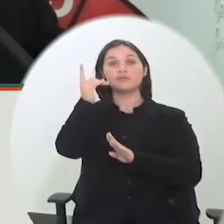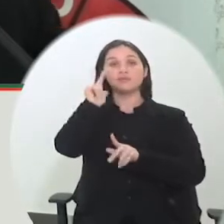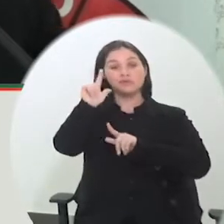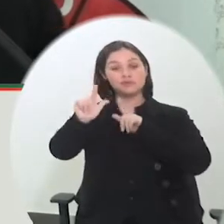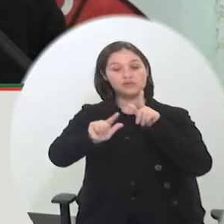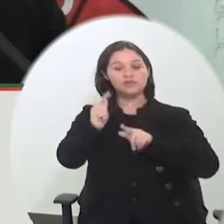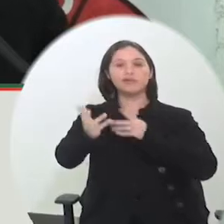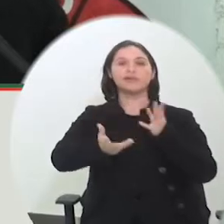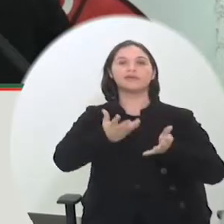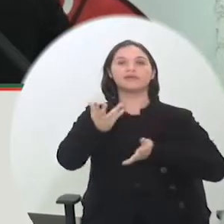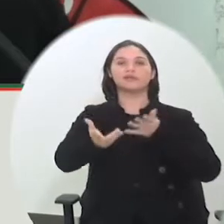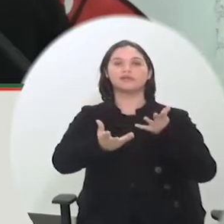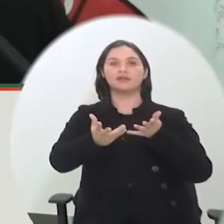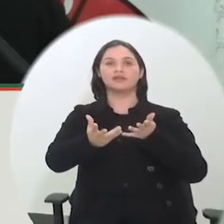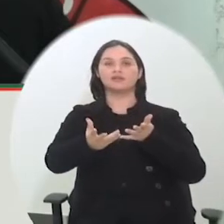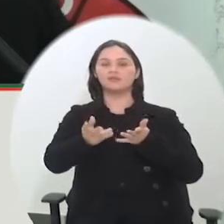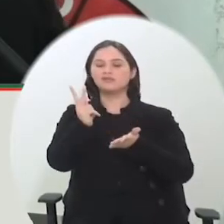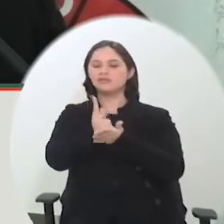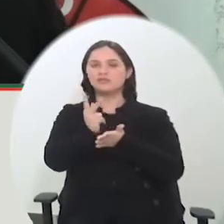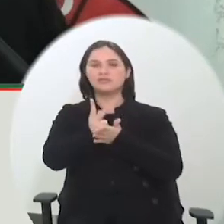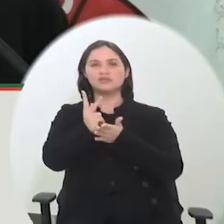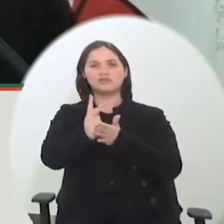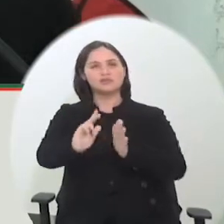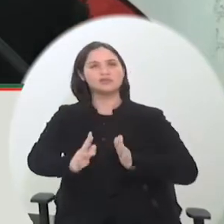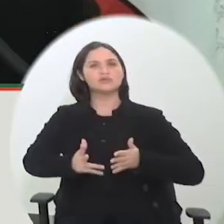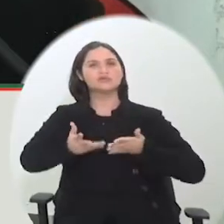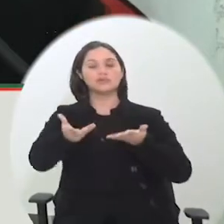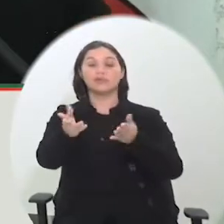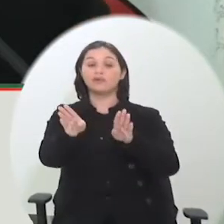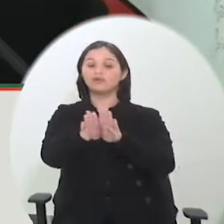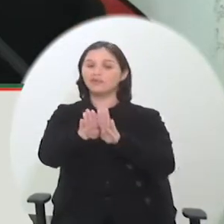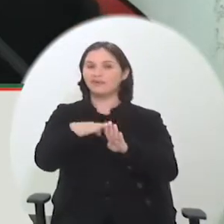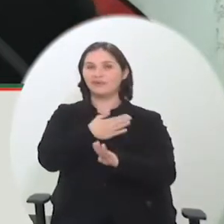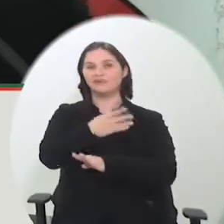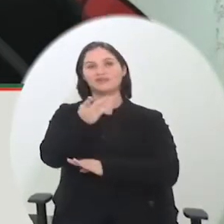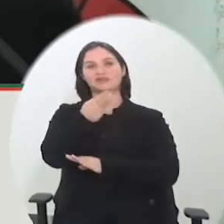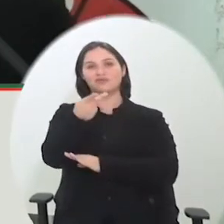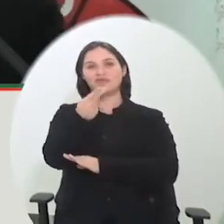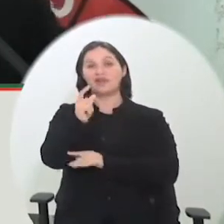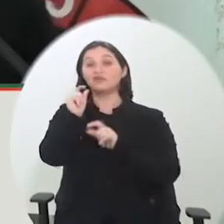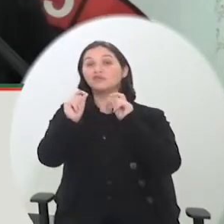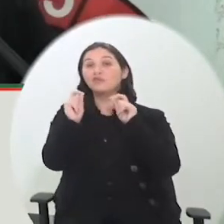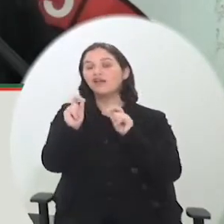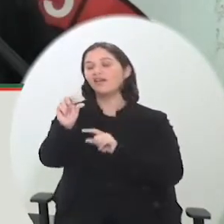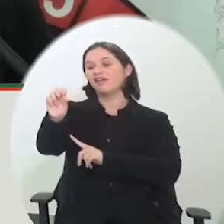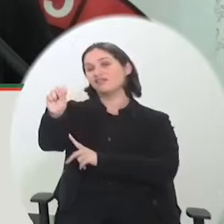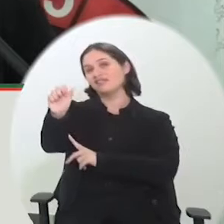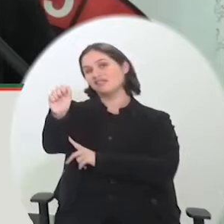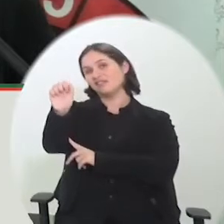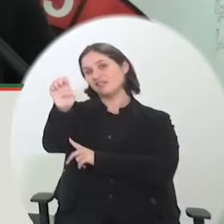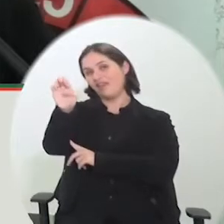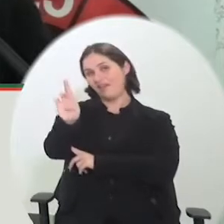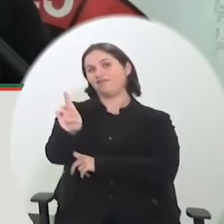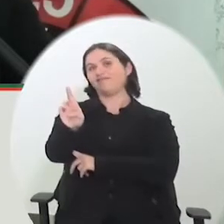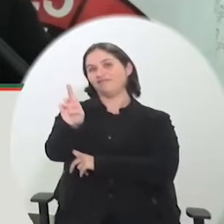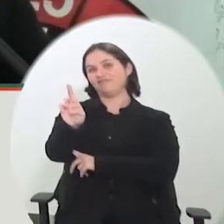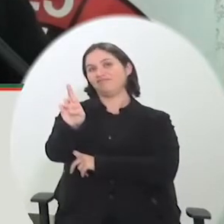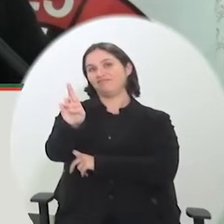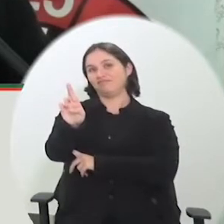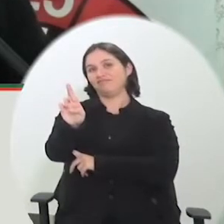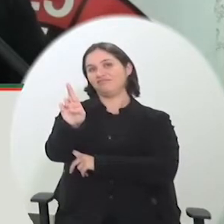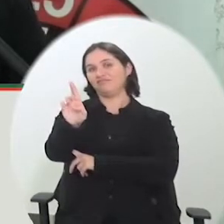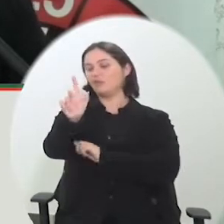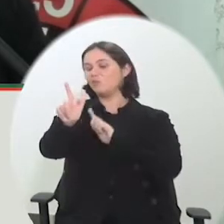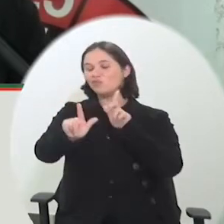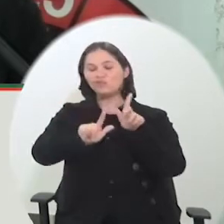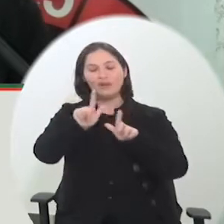do SAER, né, que vem dando um suporte muito bom para toda a Polícia Civil e também para a Polícia Militar. E um trabalho que eles vêm